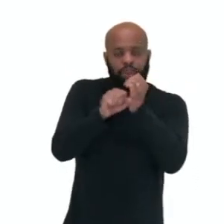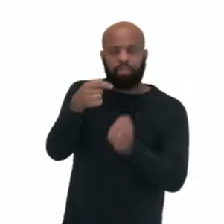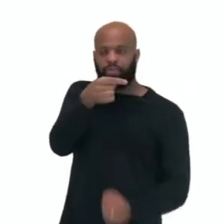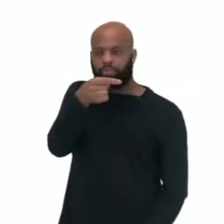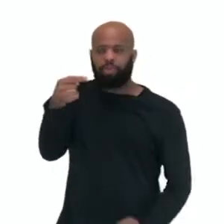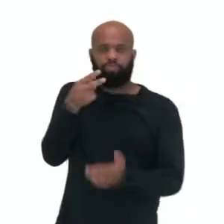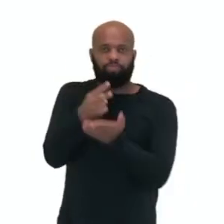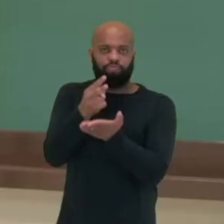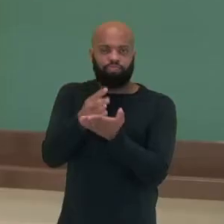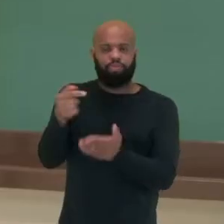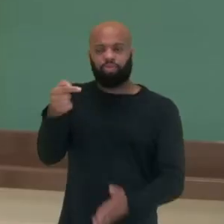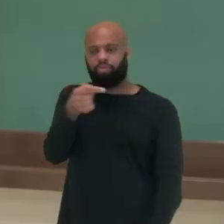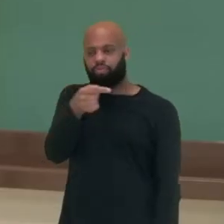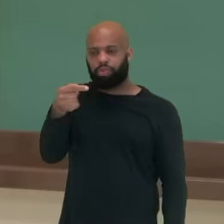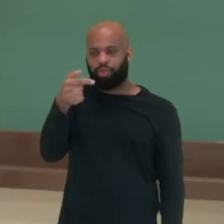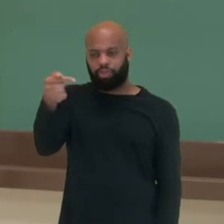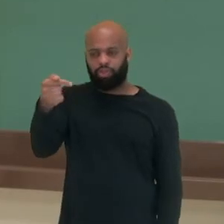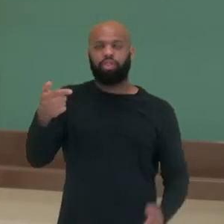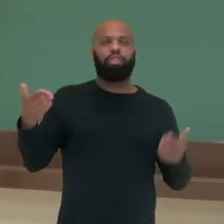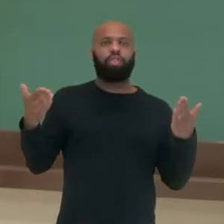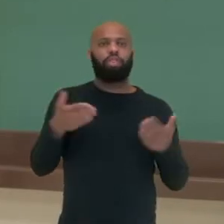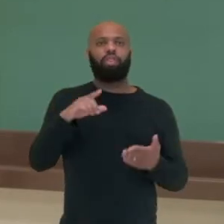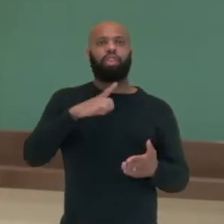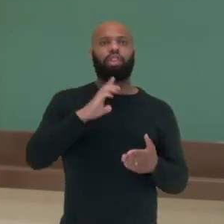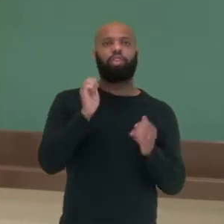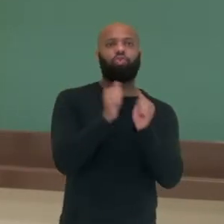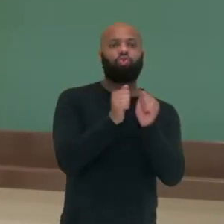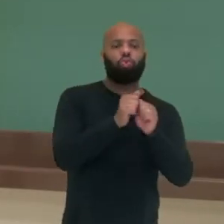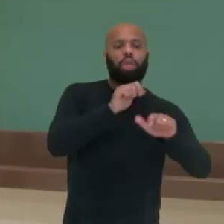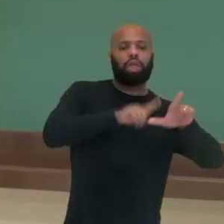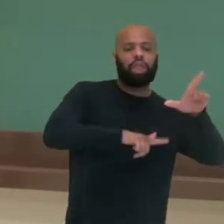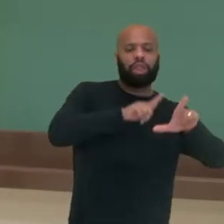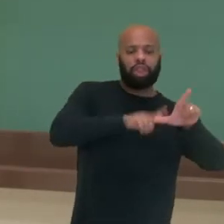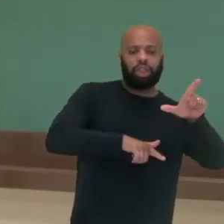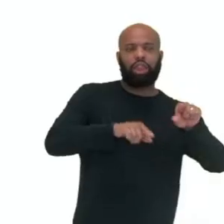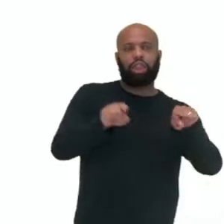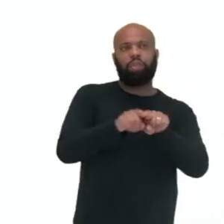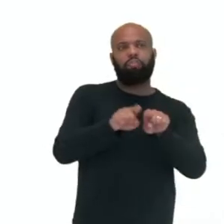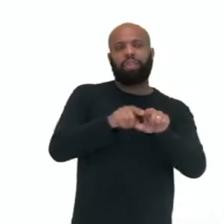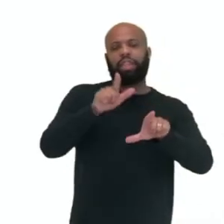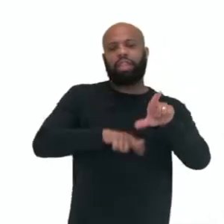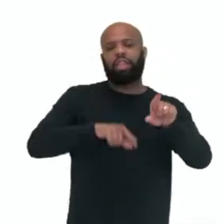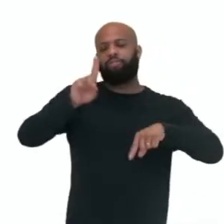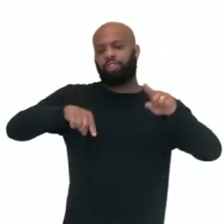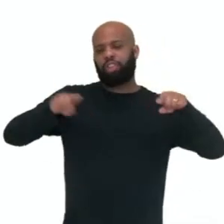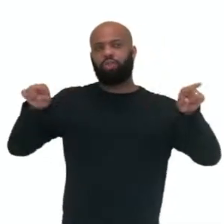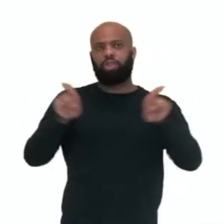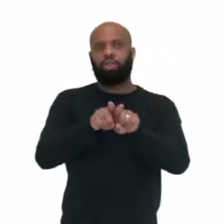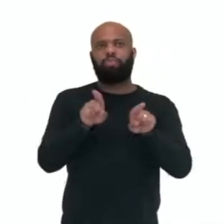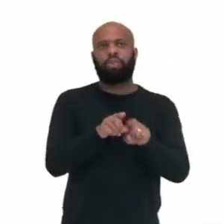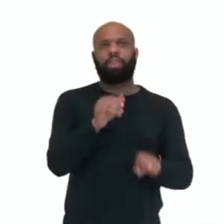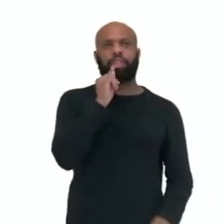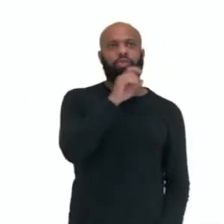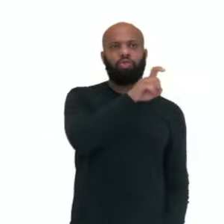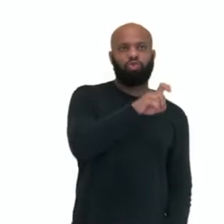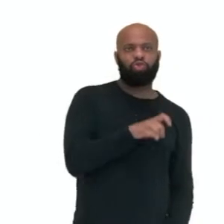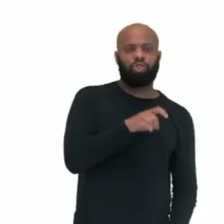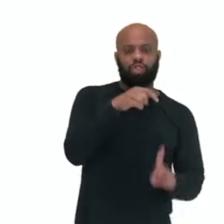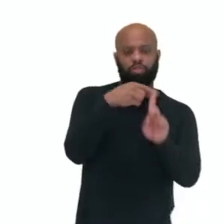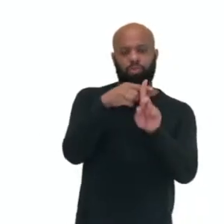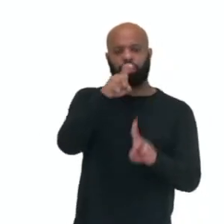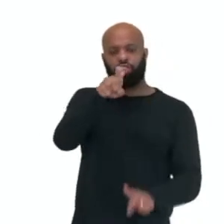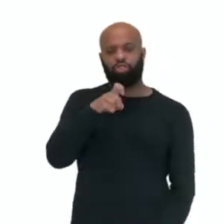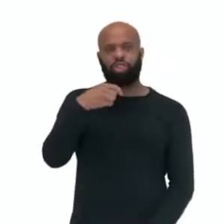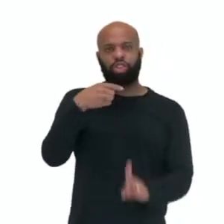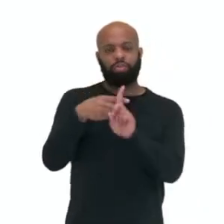7. Se eu estou adicionando letras, incógnitas ou variáveis, né? X mais x